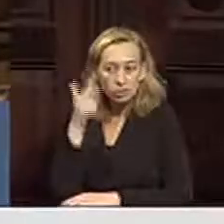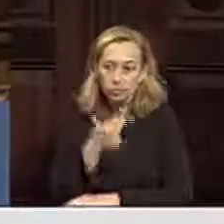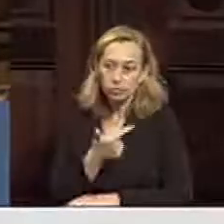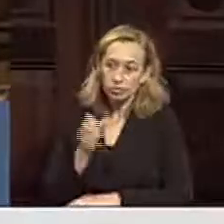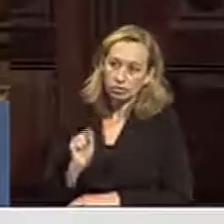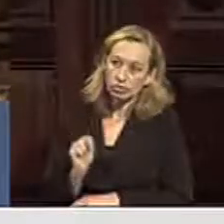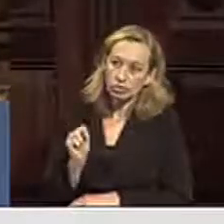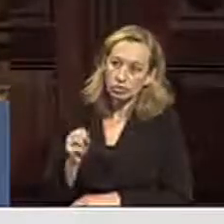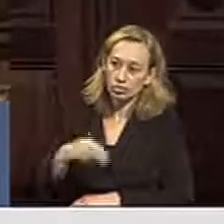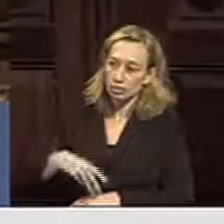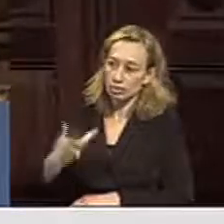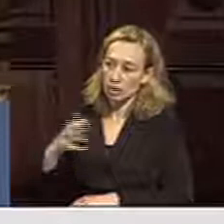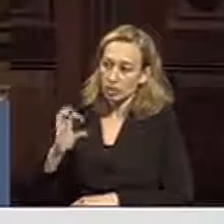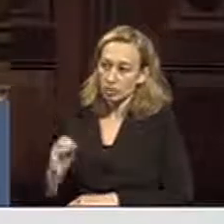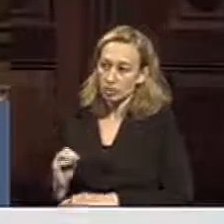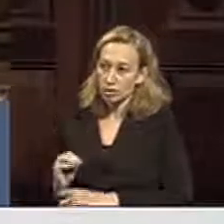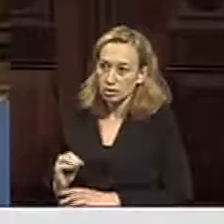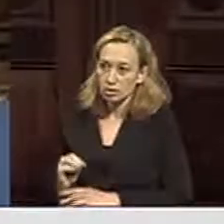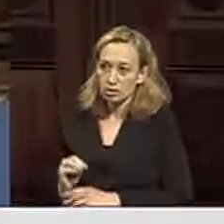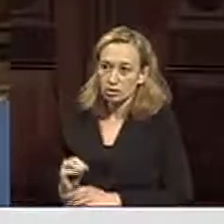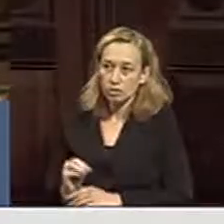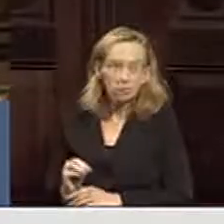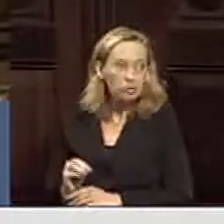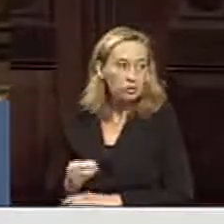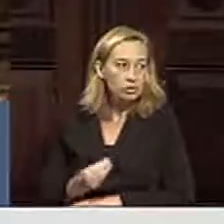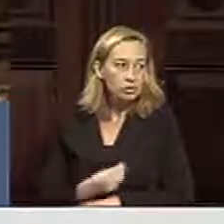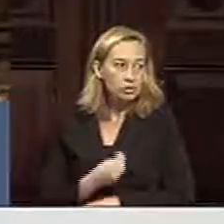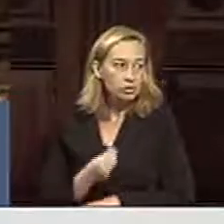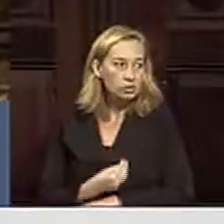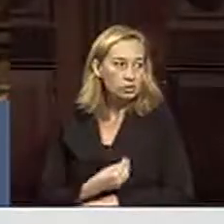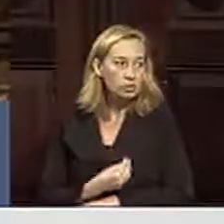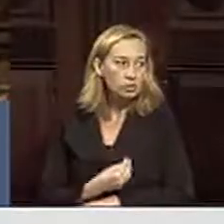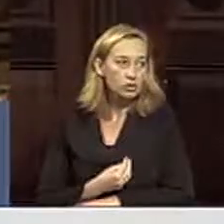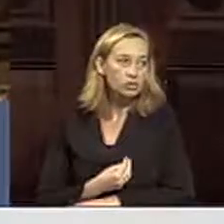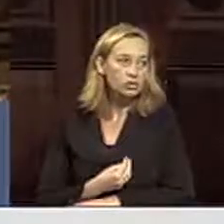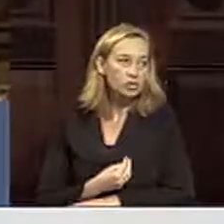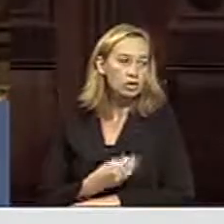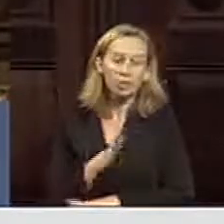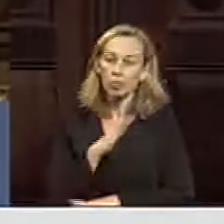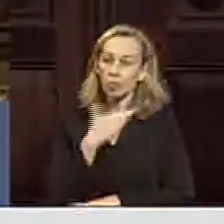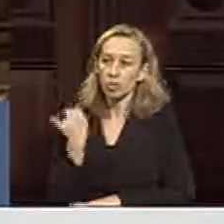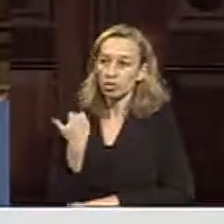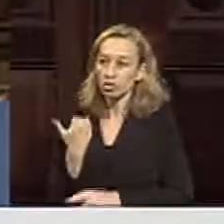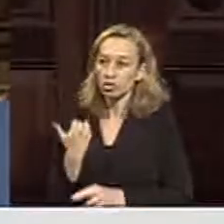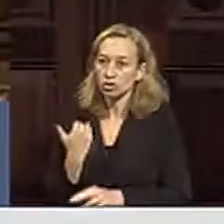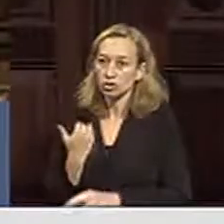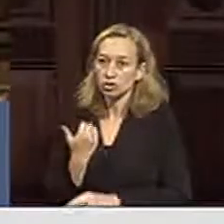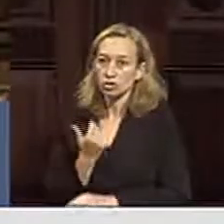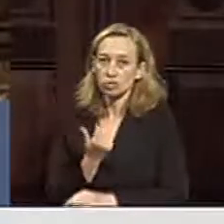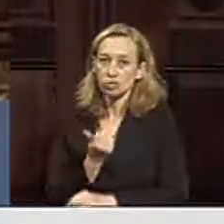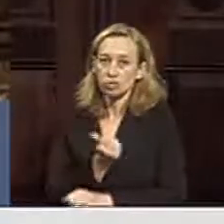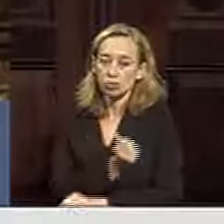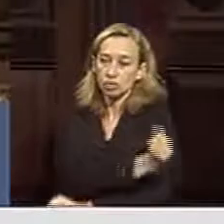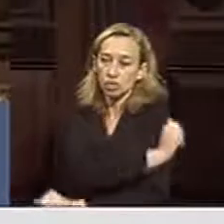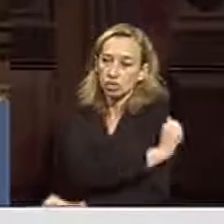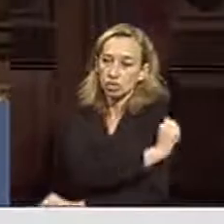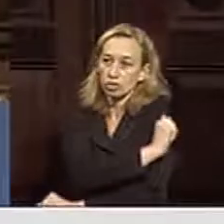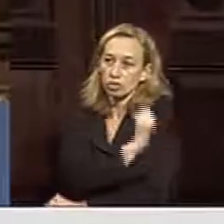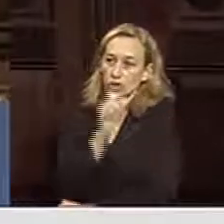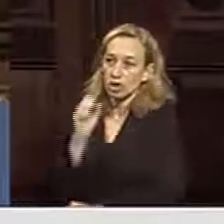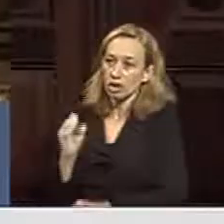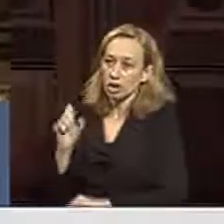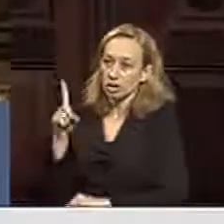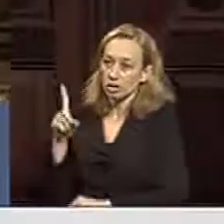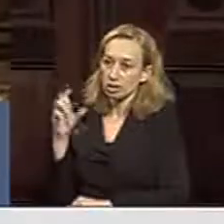março, dia da morte do estudante Edson Luiz, que amanhã completa 50